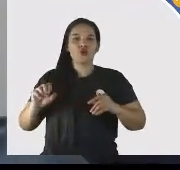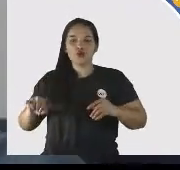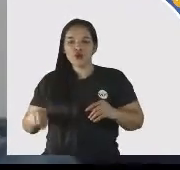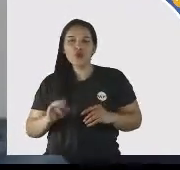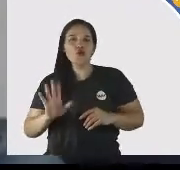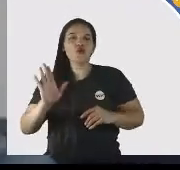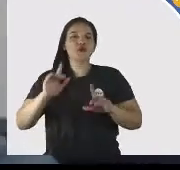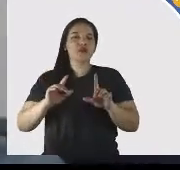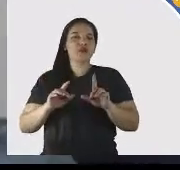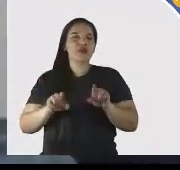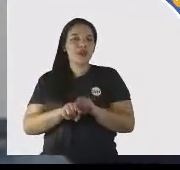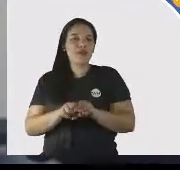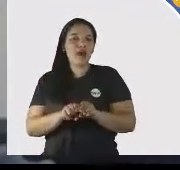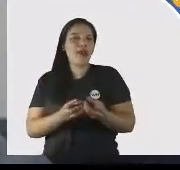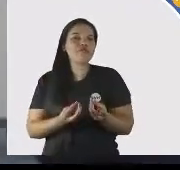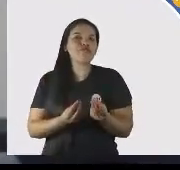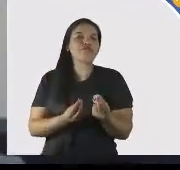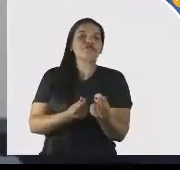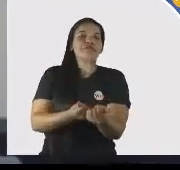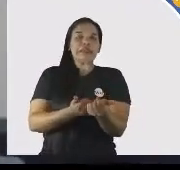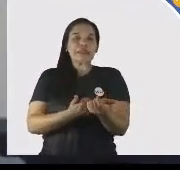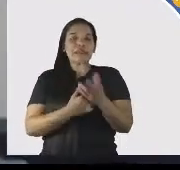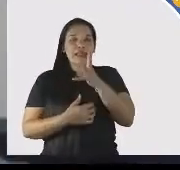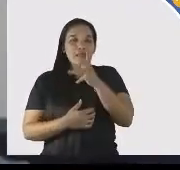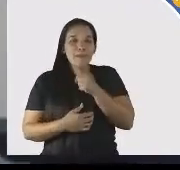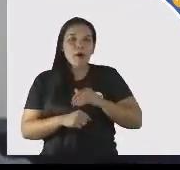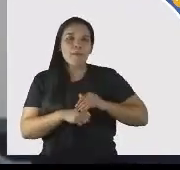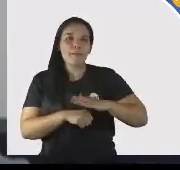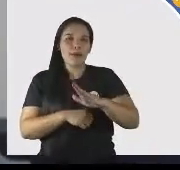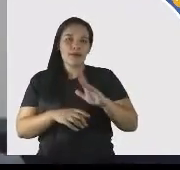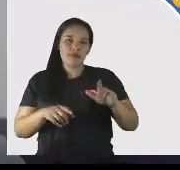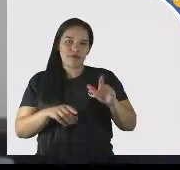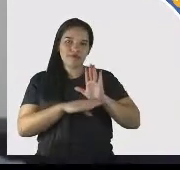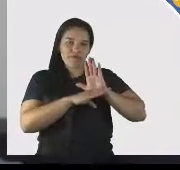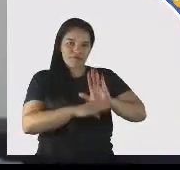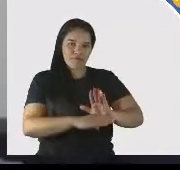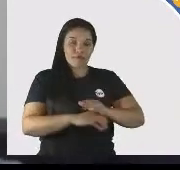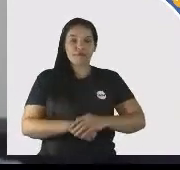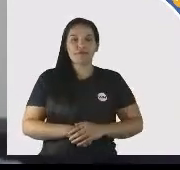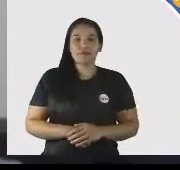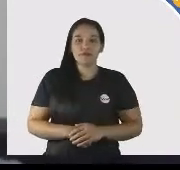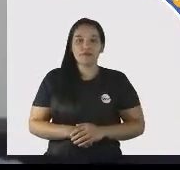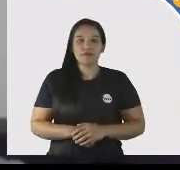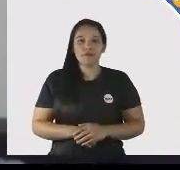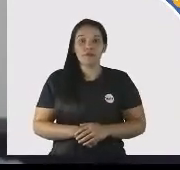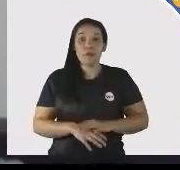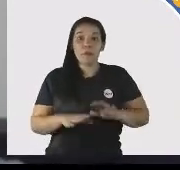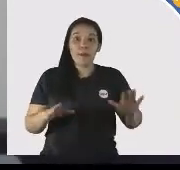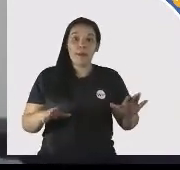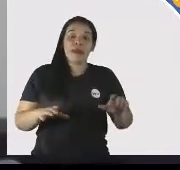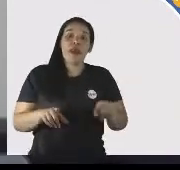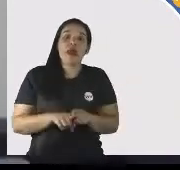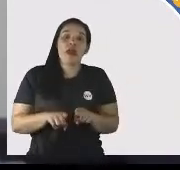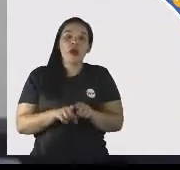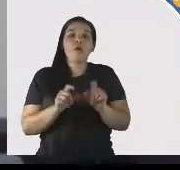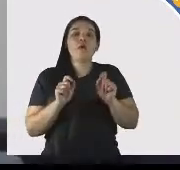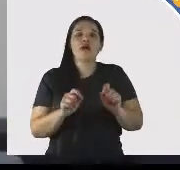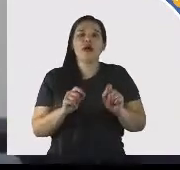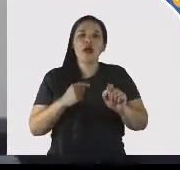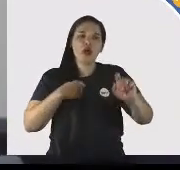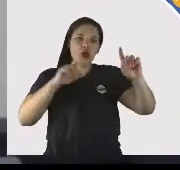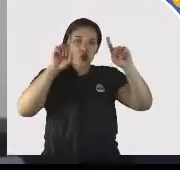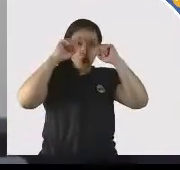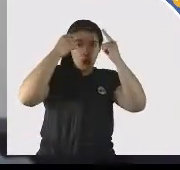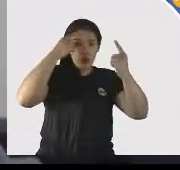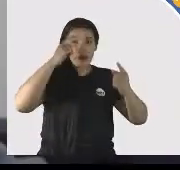acabou não saindo tão rápido acaba demorando pouco mais para vender mas quando você fala hoje de financiamento Sem dúvida nenhuma